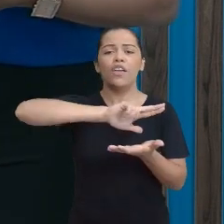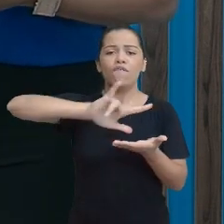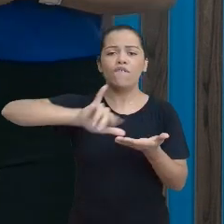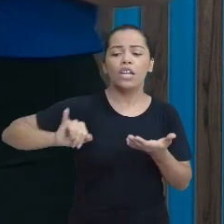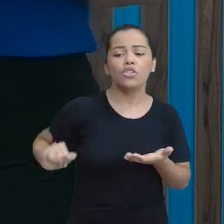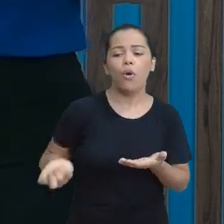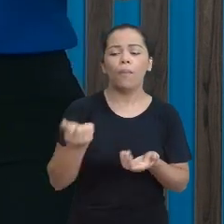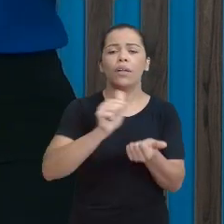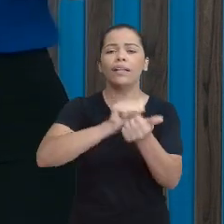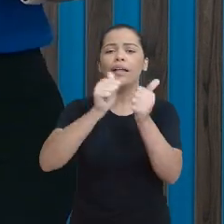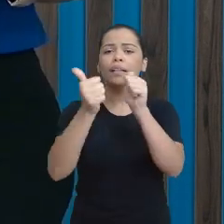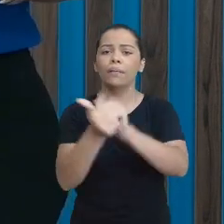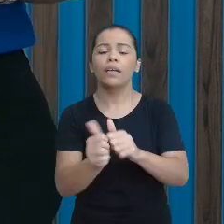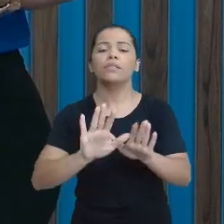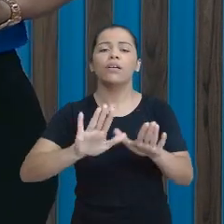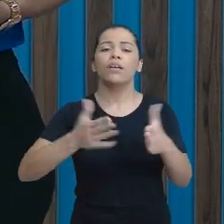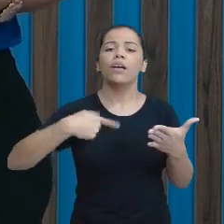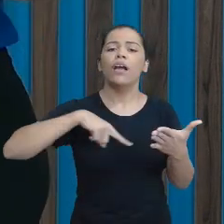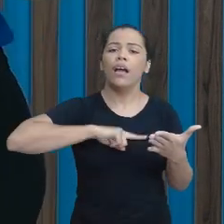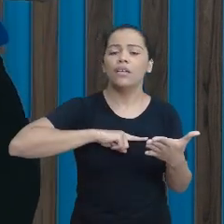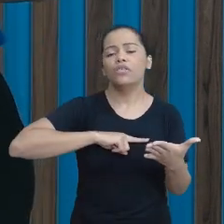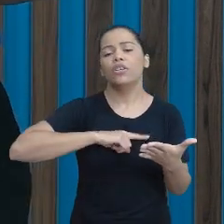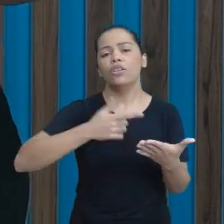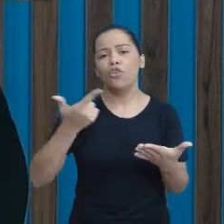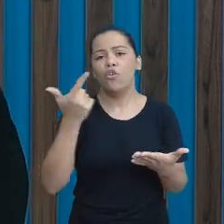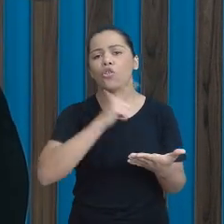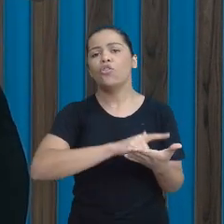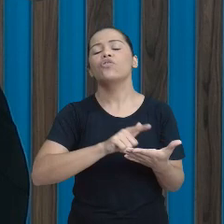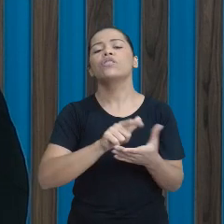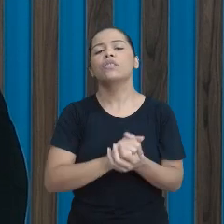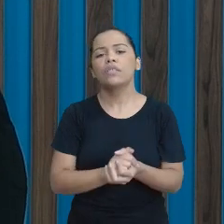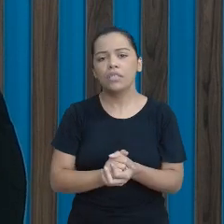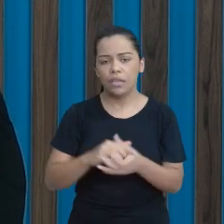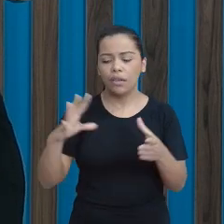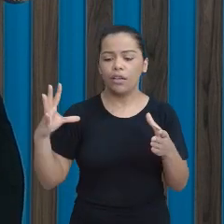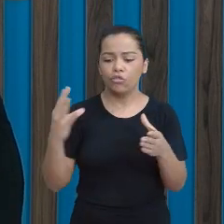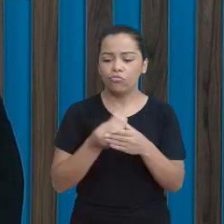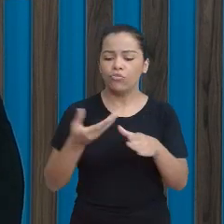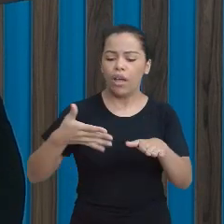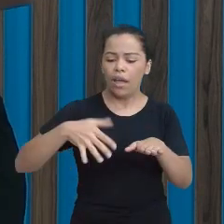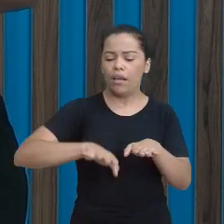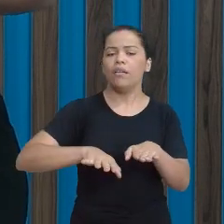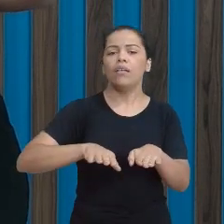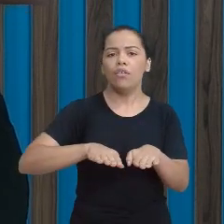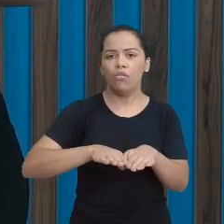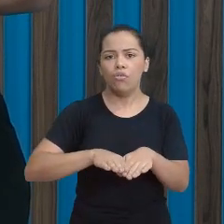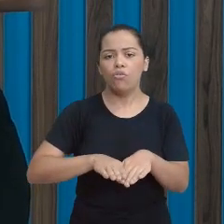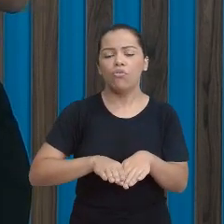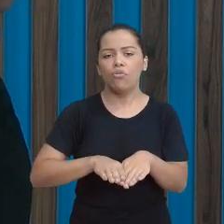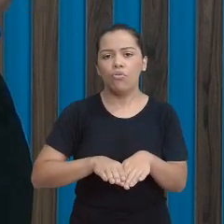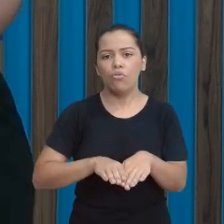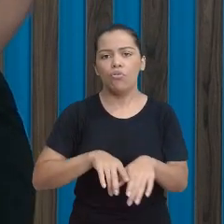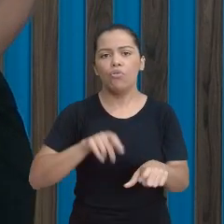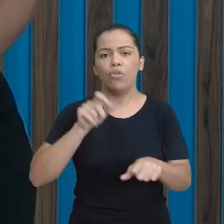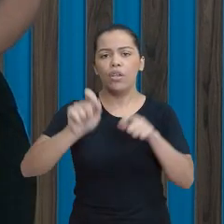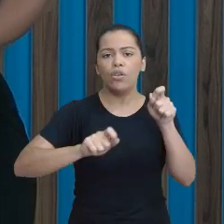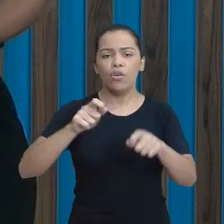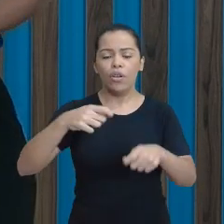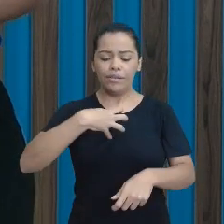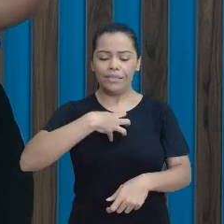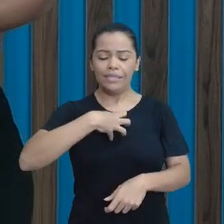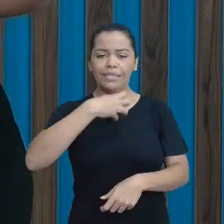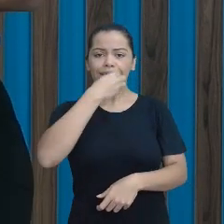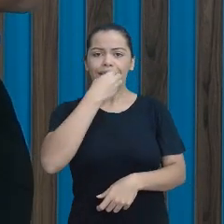como essa, e a gente vai estar contemplando de forma muito ampliada a questão do se sentir,